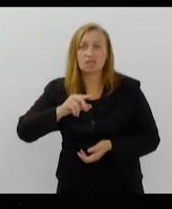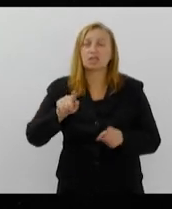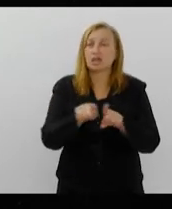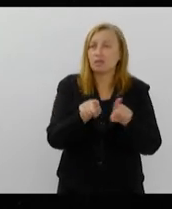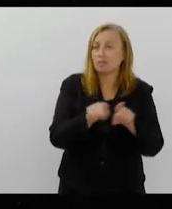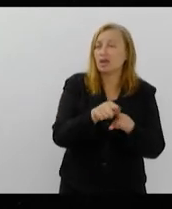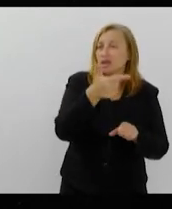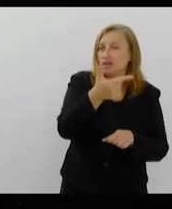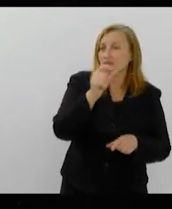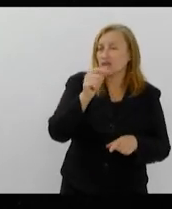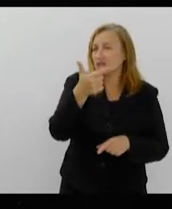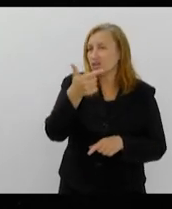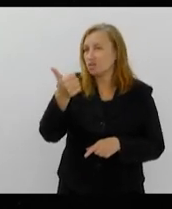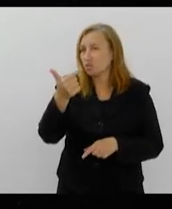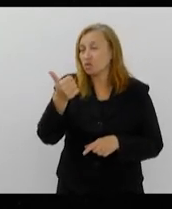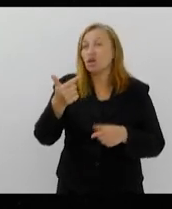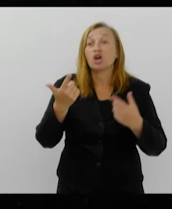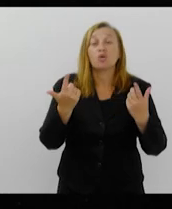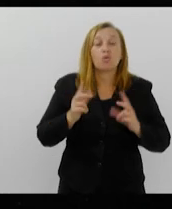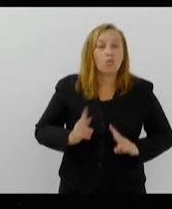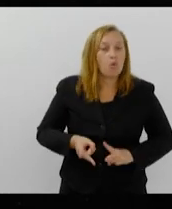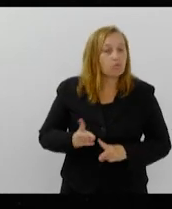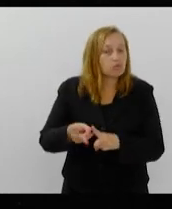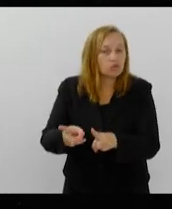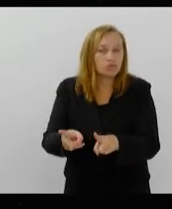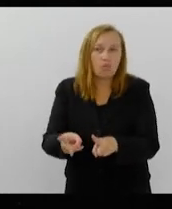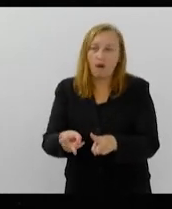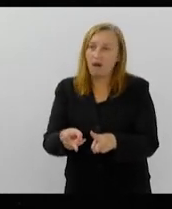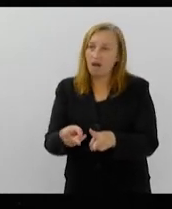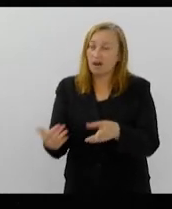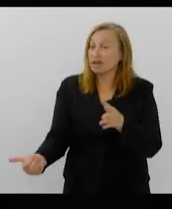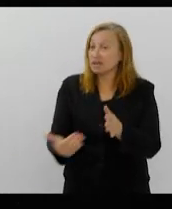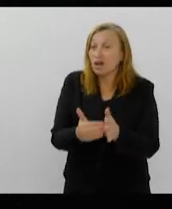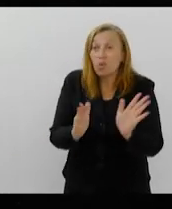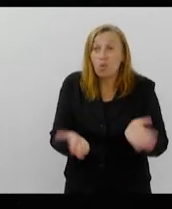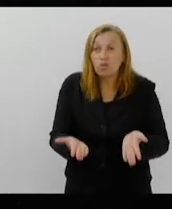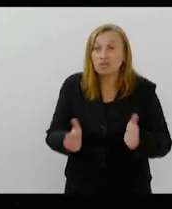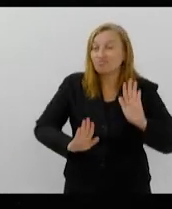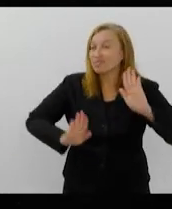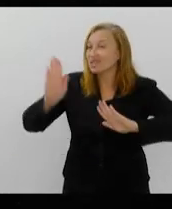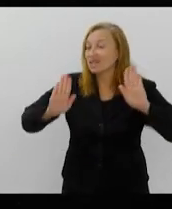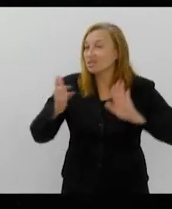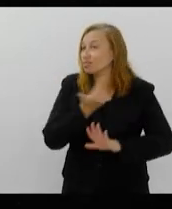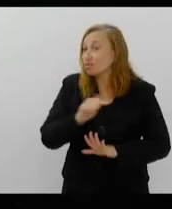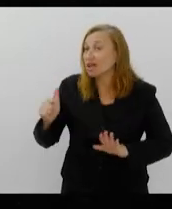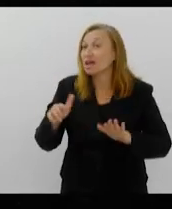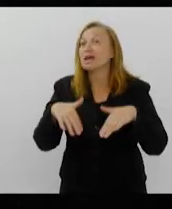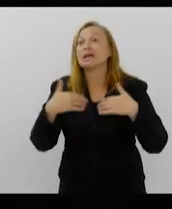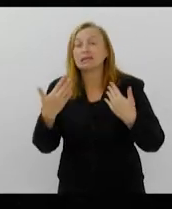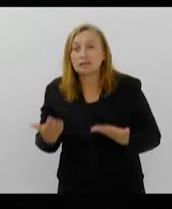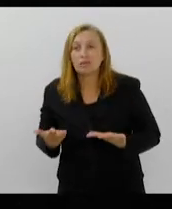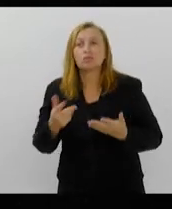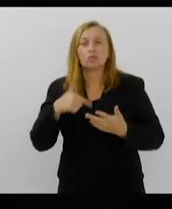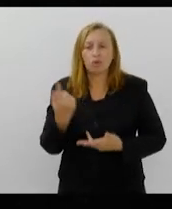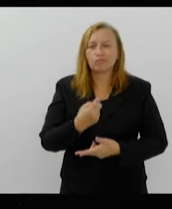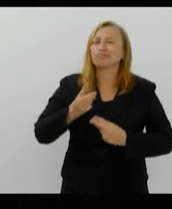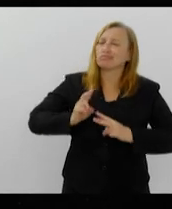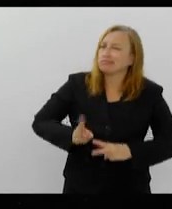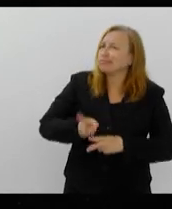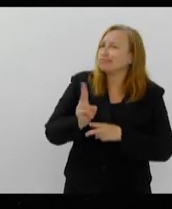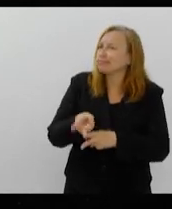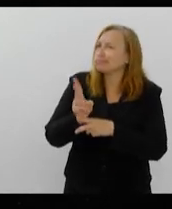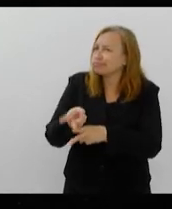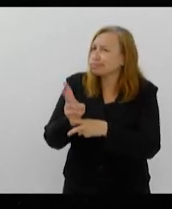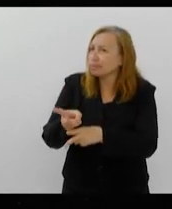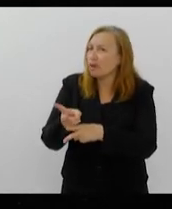e continuaram sem ser previstos no atual orçamento. Então, nós vamos continuar